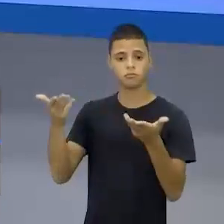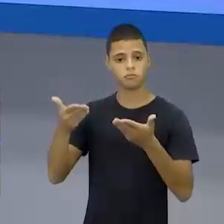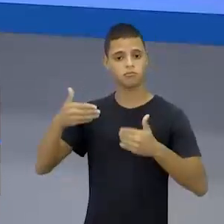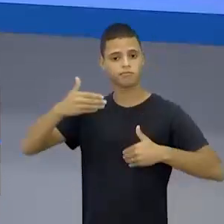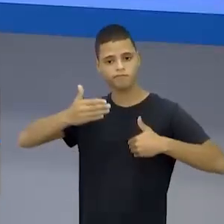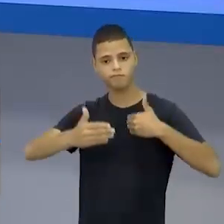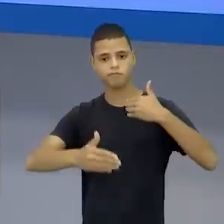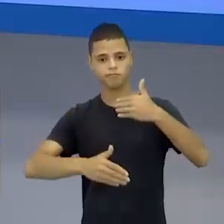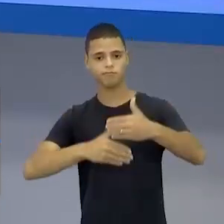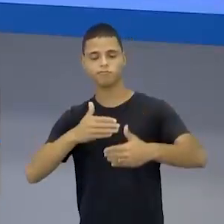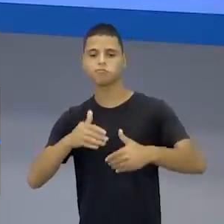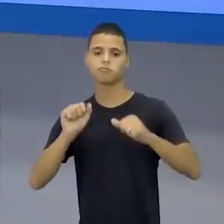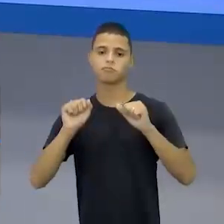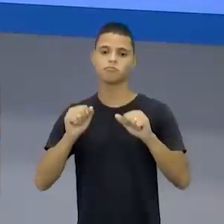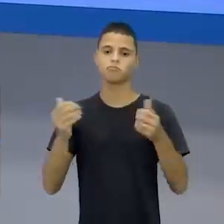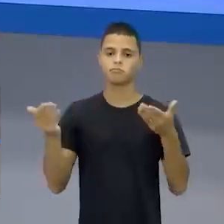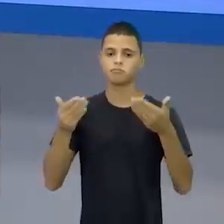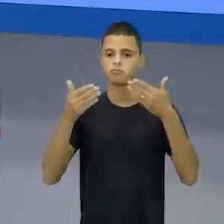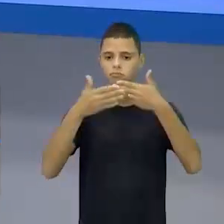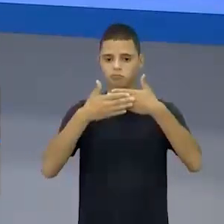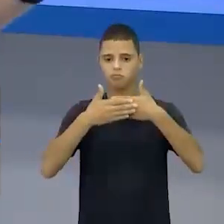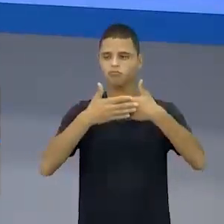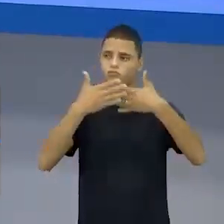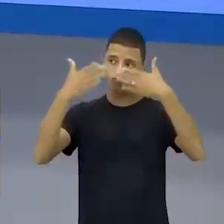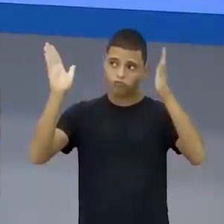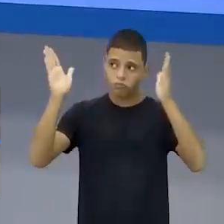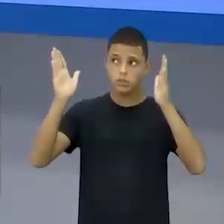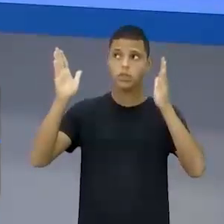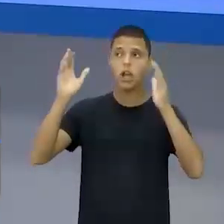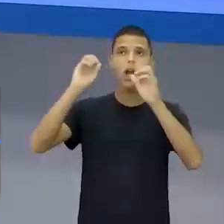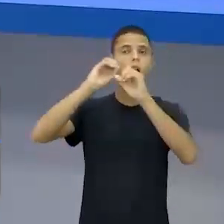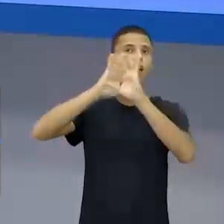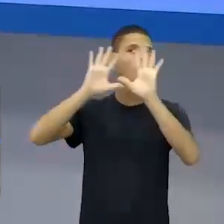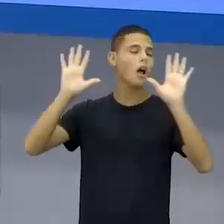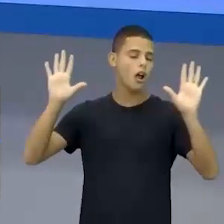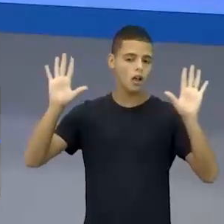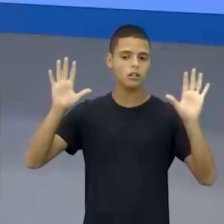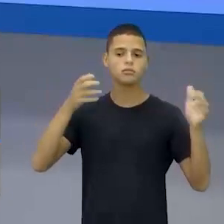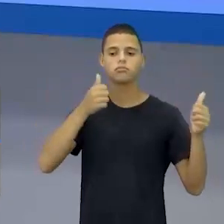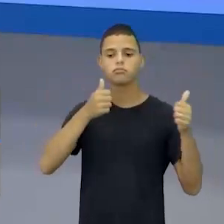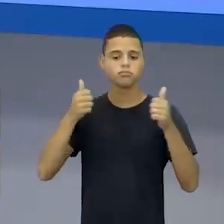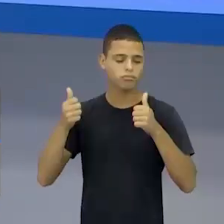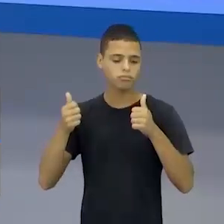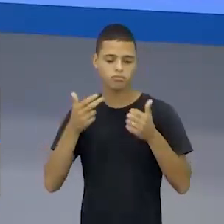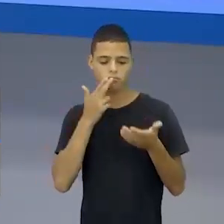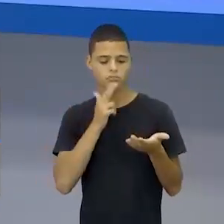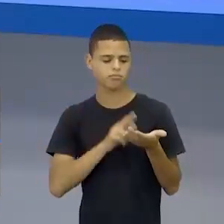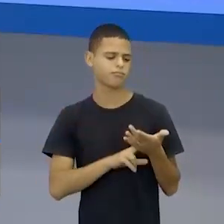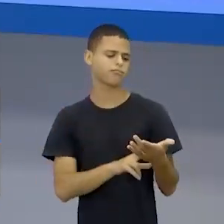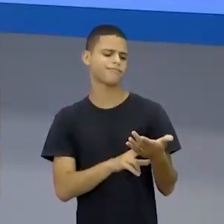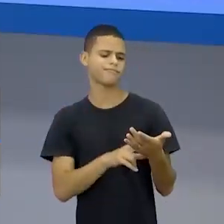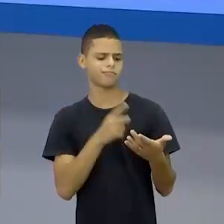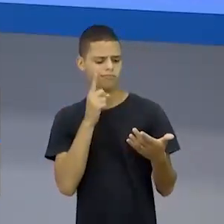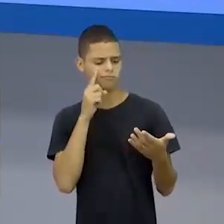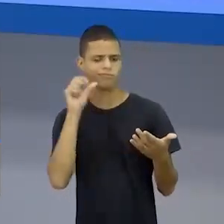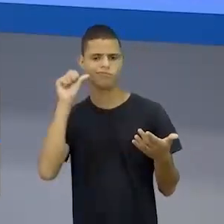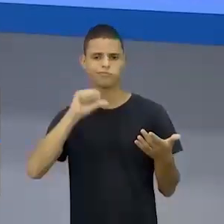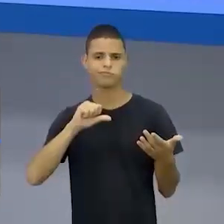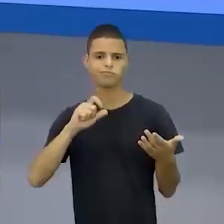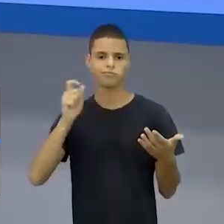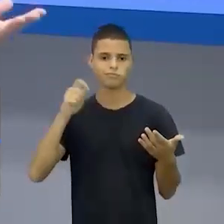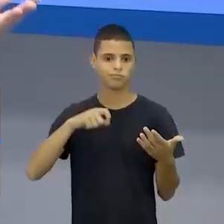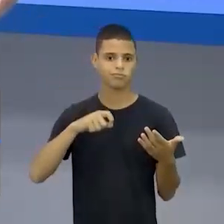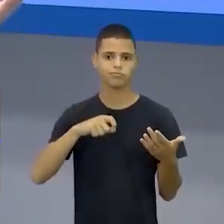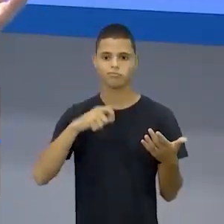essas etapas, pode ser que abriu, assim, a cabeça dele, assim, tipo... E aí ele vai ler aquela carta e falando, nossa, como eu estava pensando pequeno, como eu posso